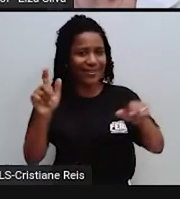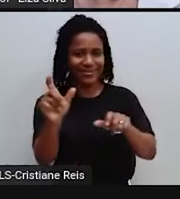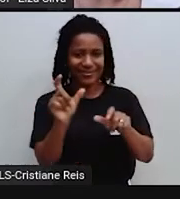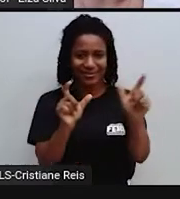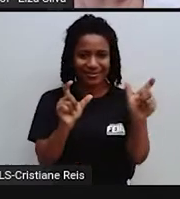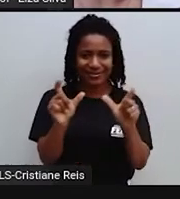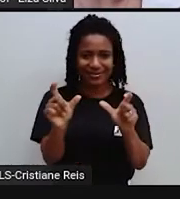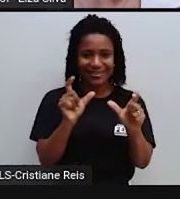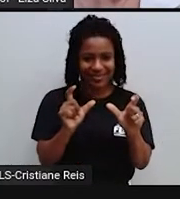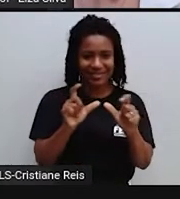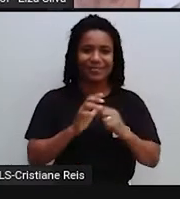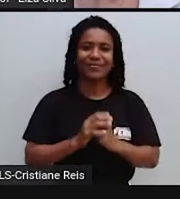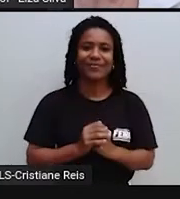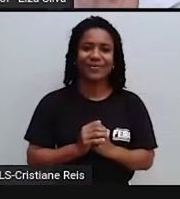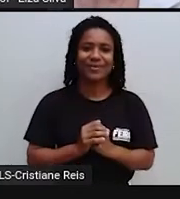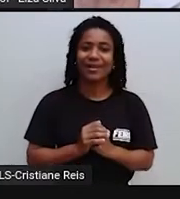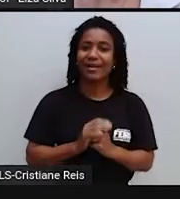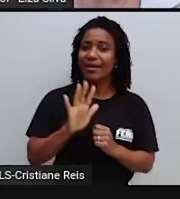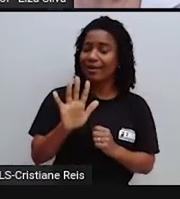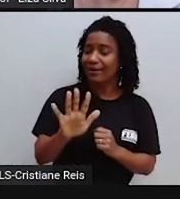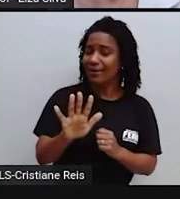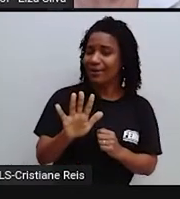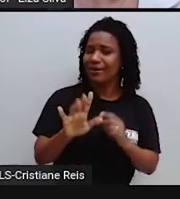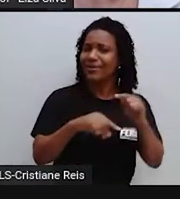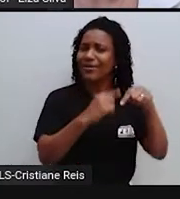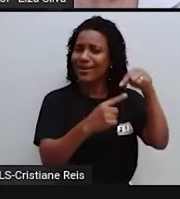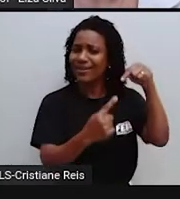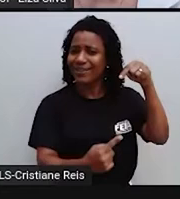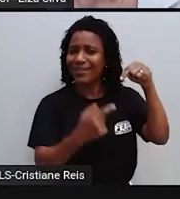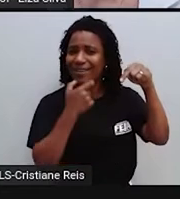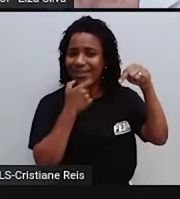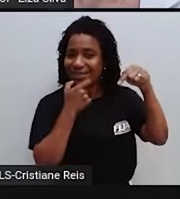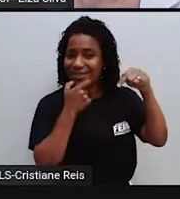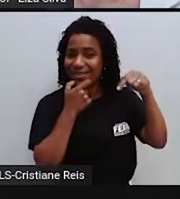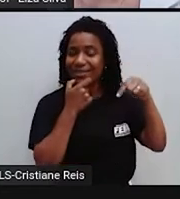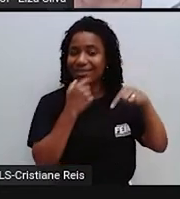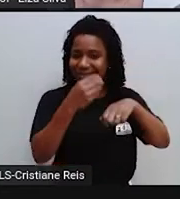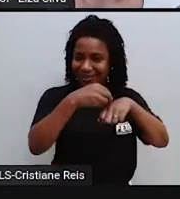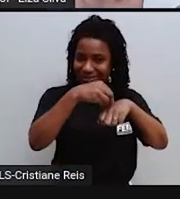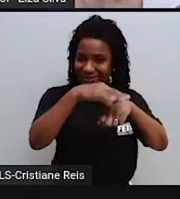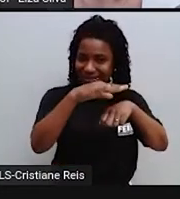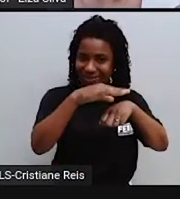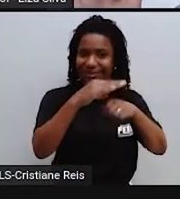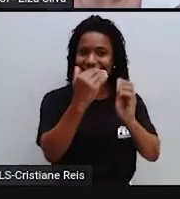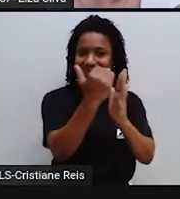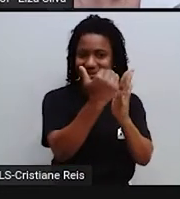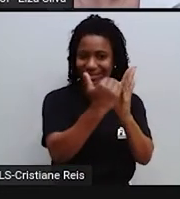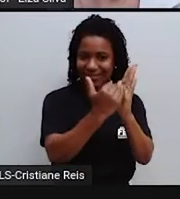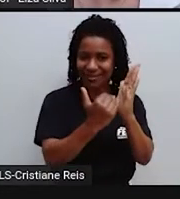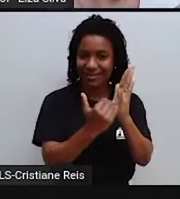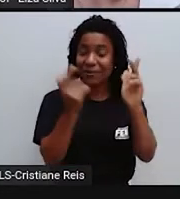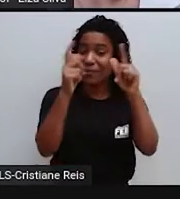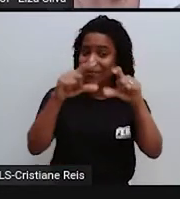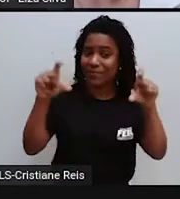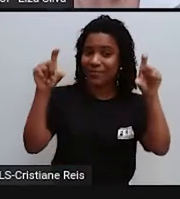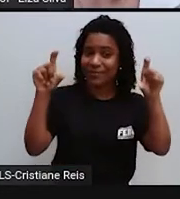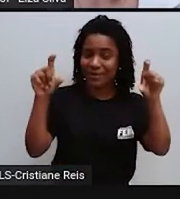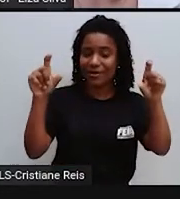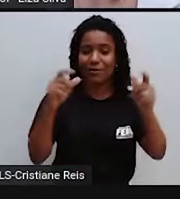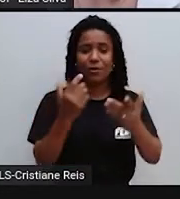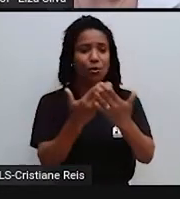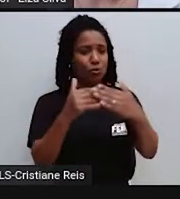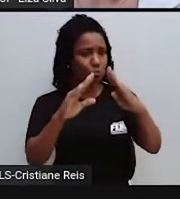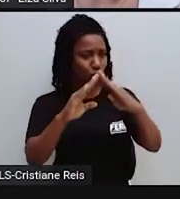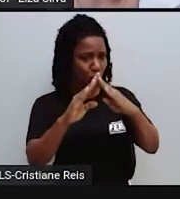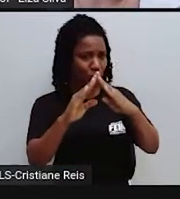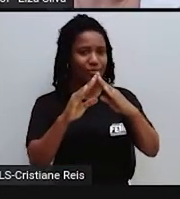E o nosso caderno de inglês já começaram a organizar? Vamos lá? Coloque aí no seu caderno skill, nome da escola onde você